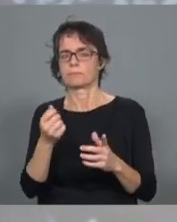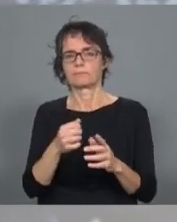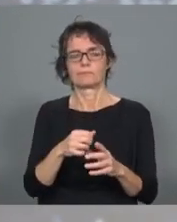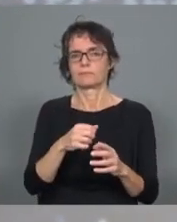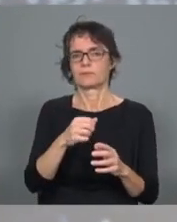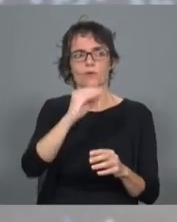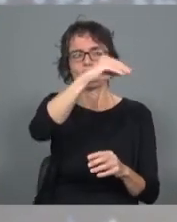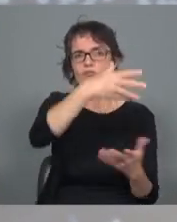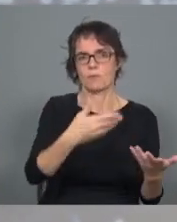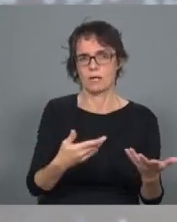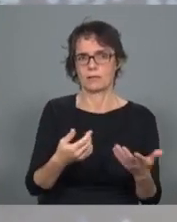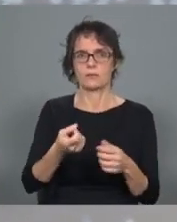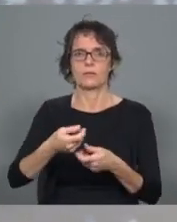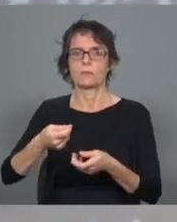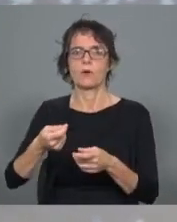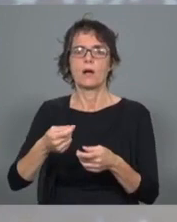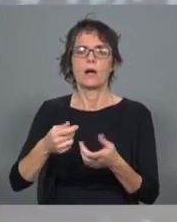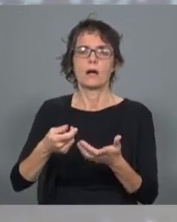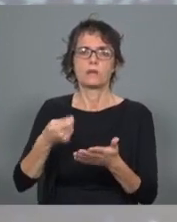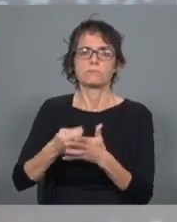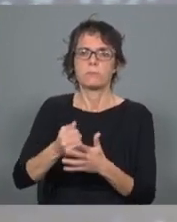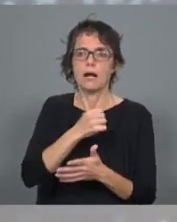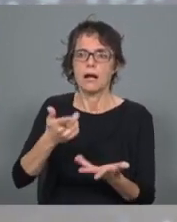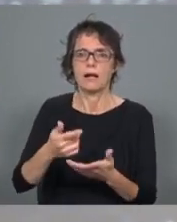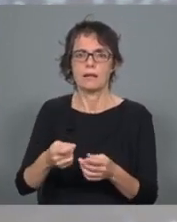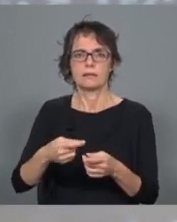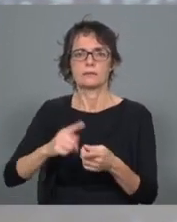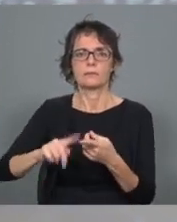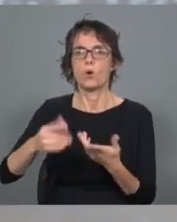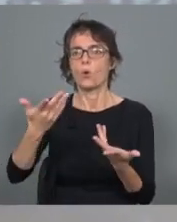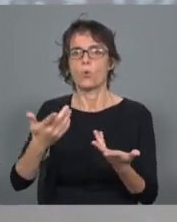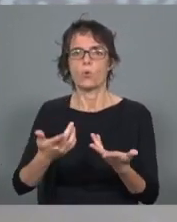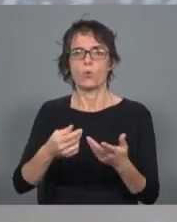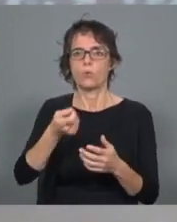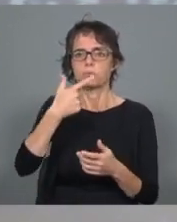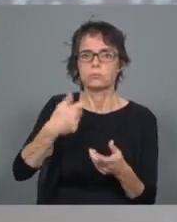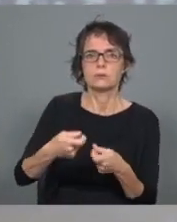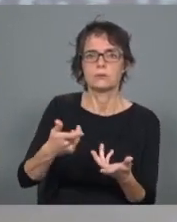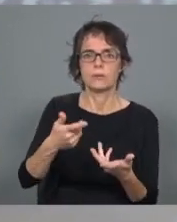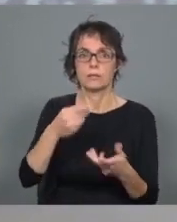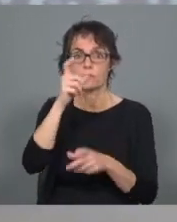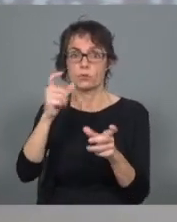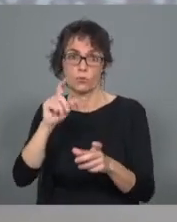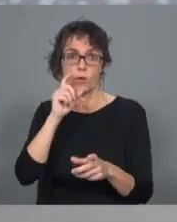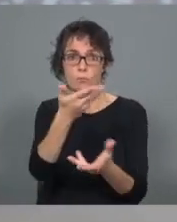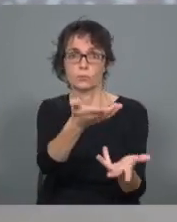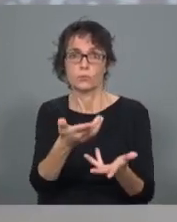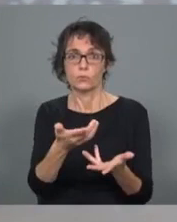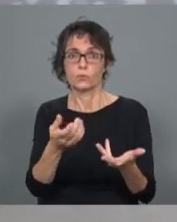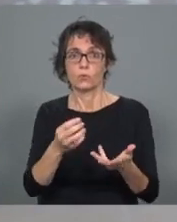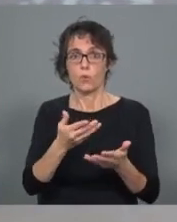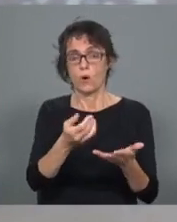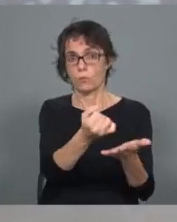ou o medicamento que se necessita, mas depois também é um trabalho de tentar mudar um bocadinho as realidades e de